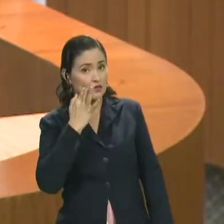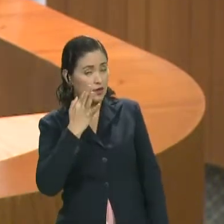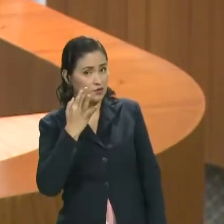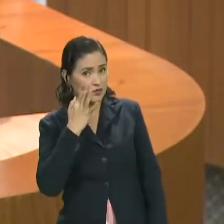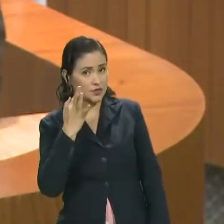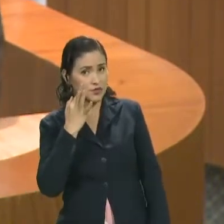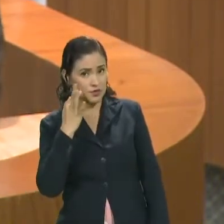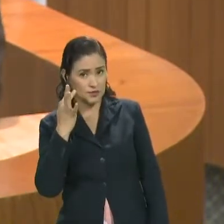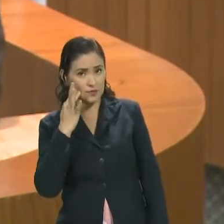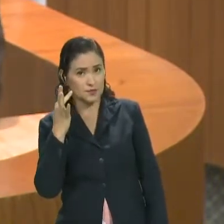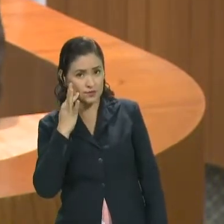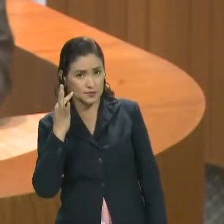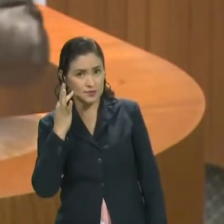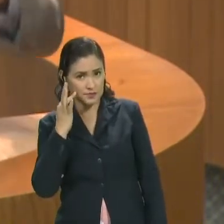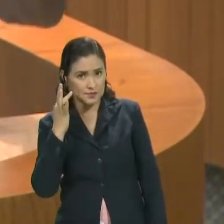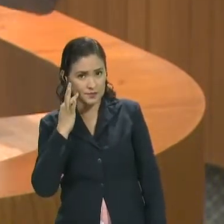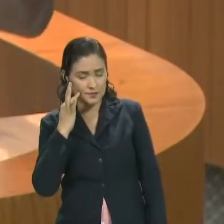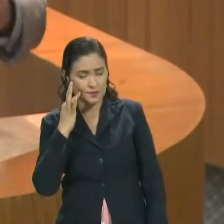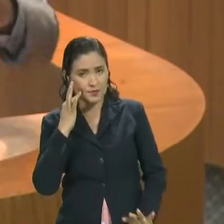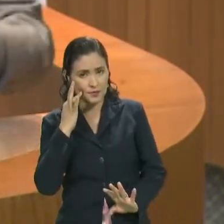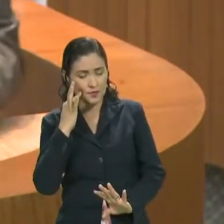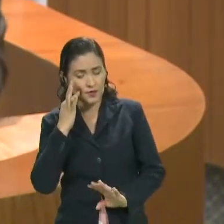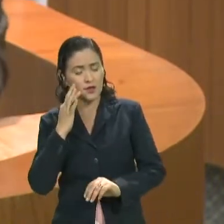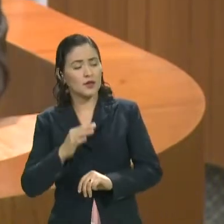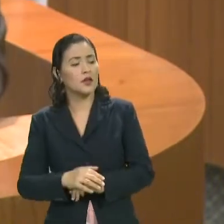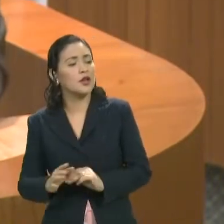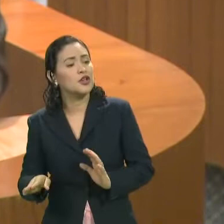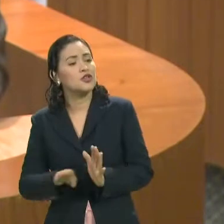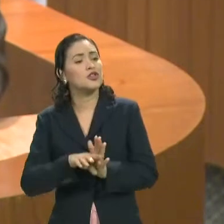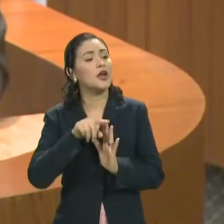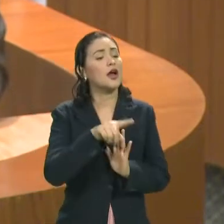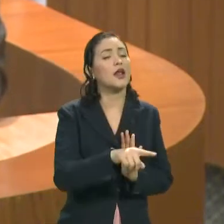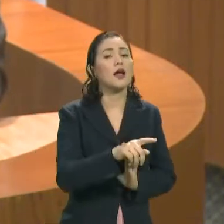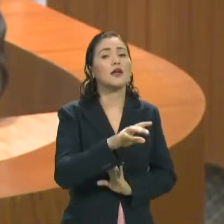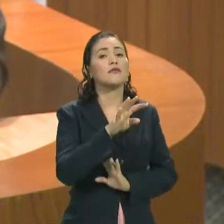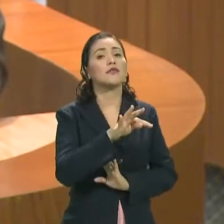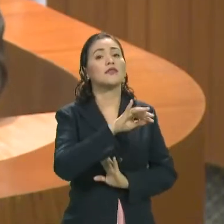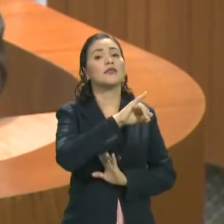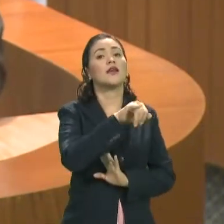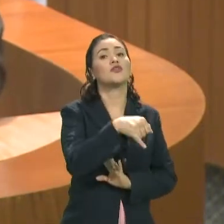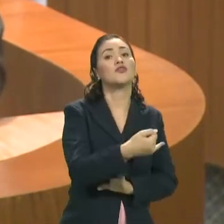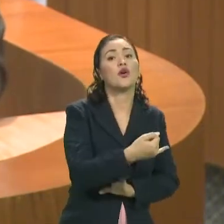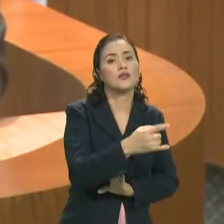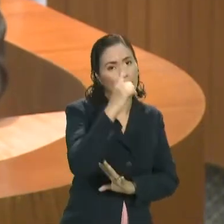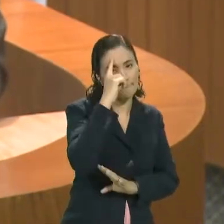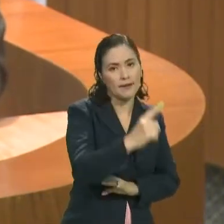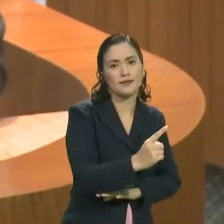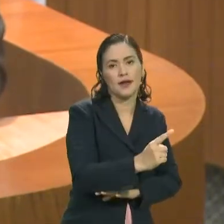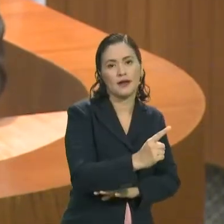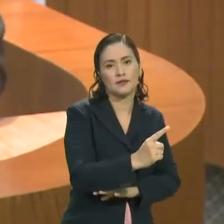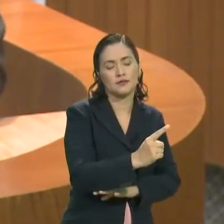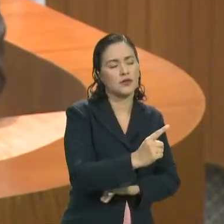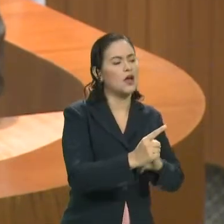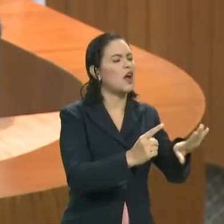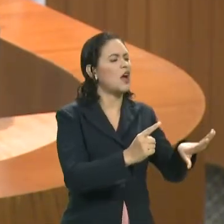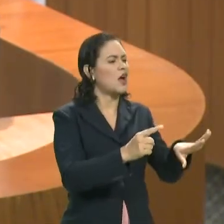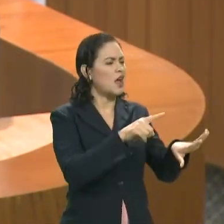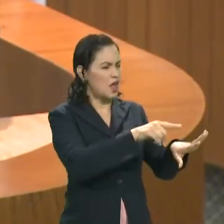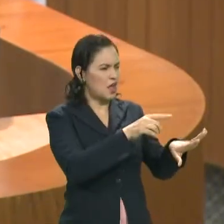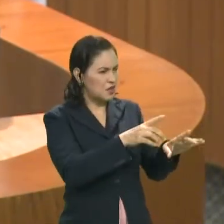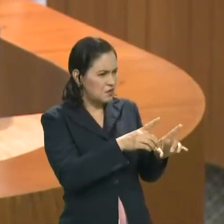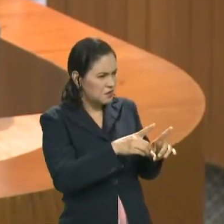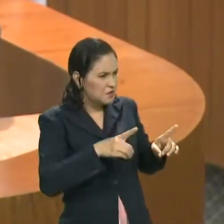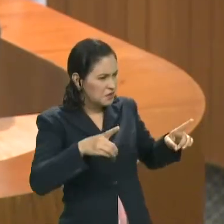no Tribunal de Justiça e nomear o presidente da casa, dizer que não será mais desembargador Paulo